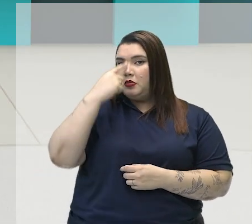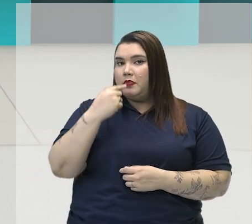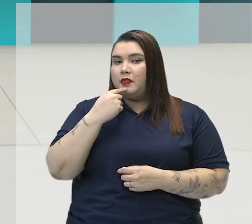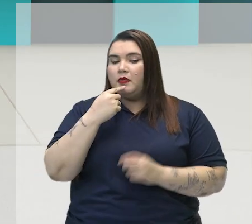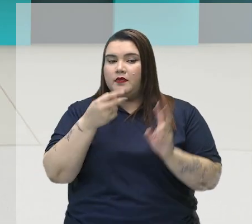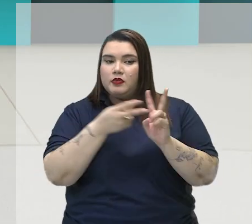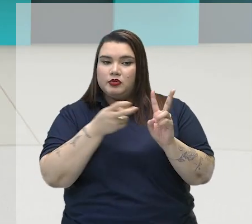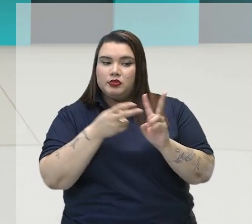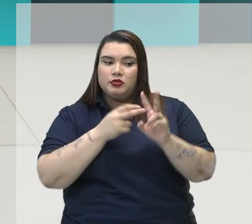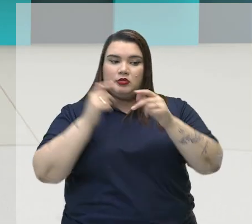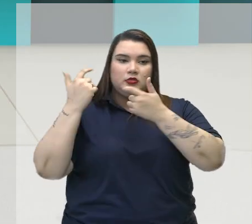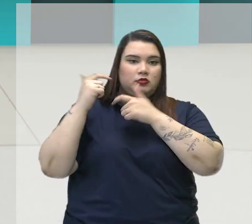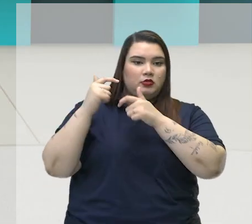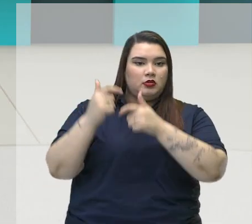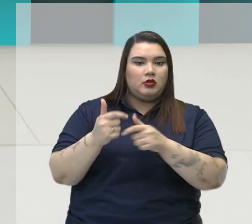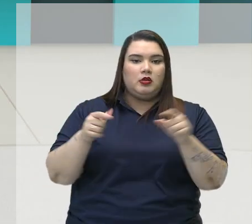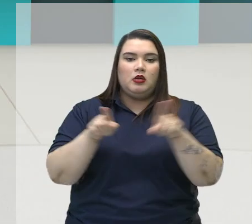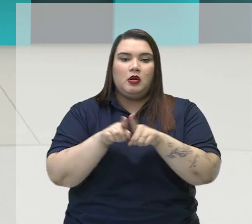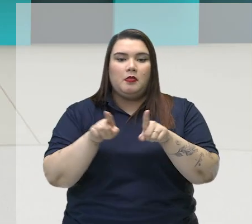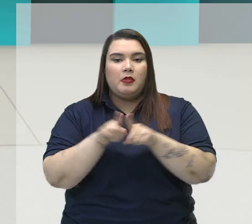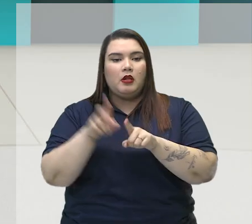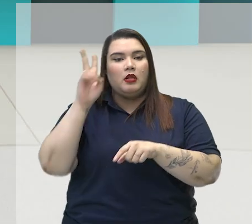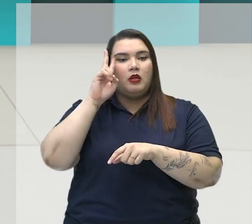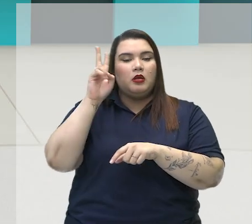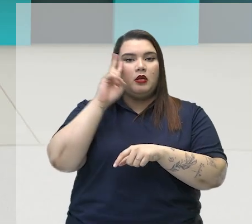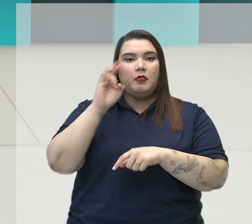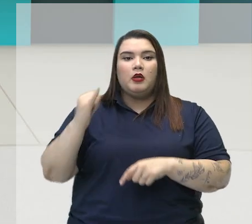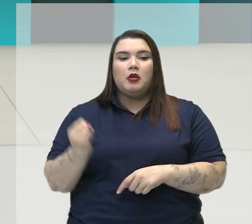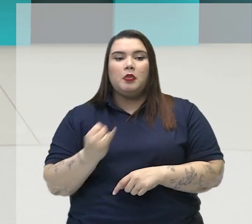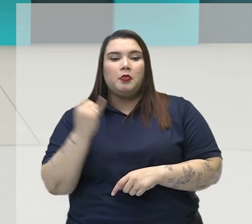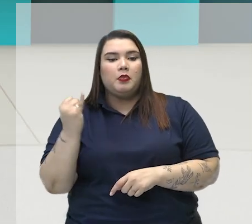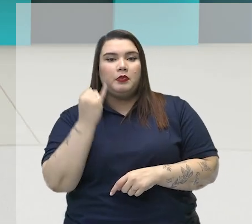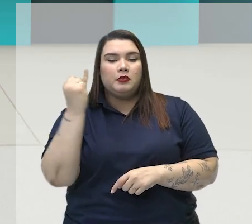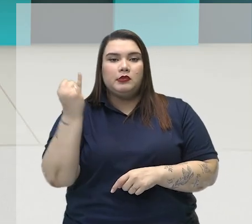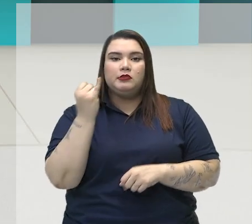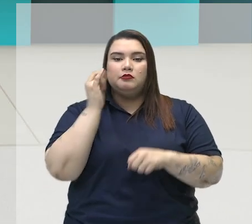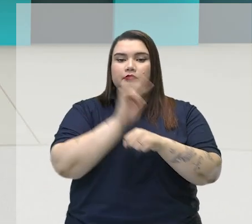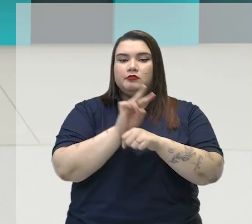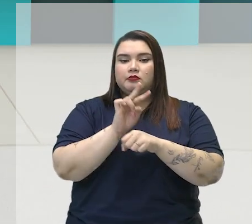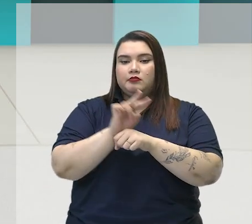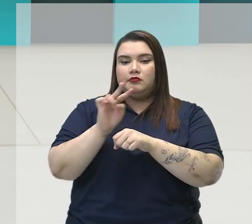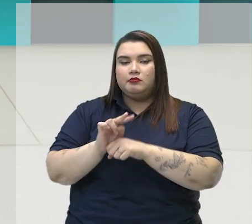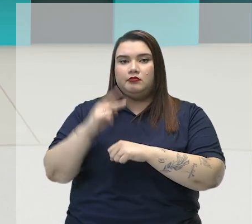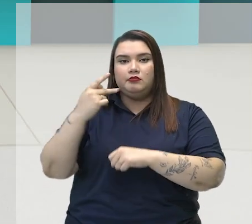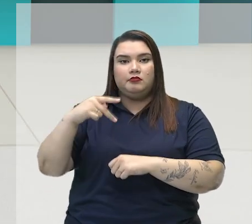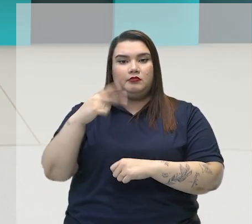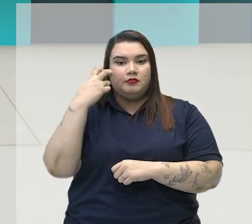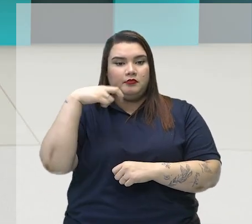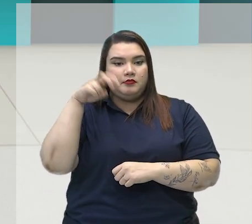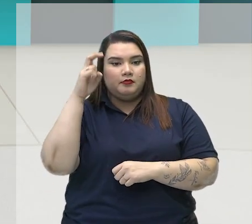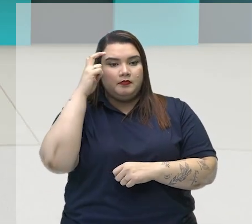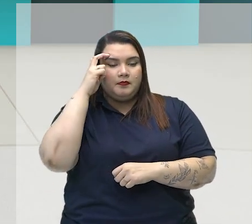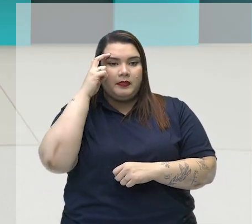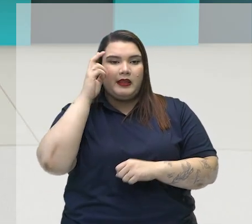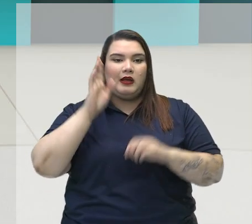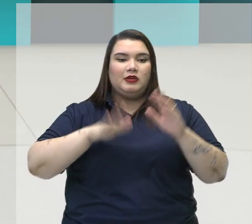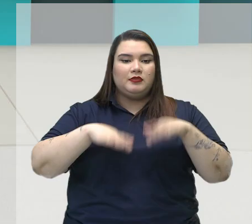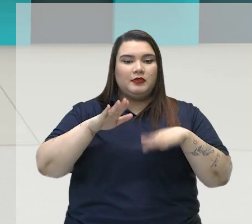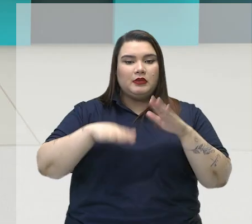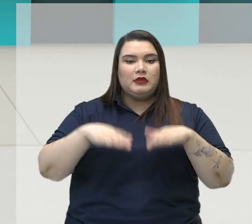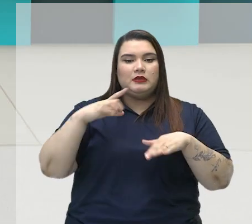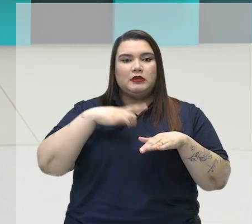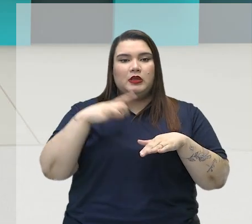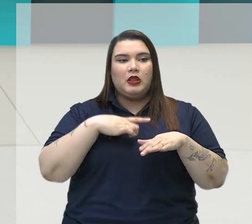rostos indígenas e tradicionais também é um lembrete da importância de preservar essas